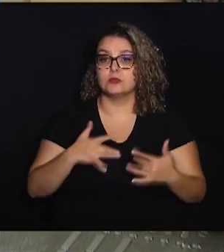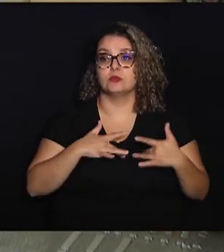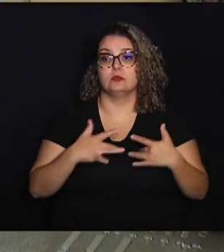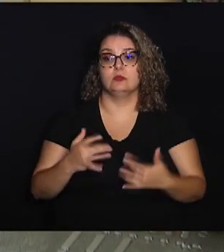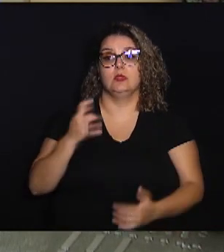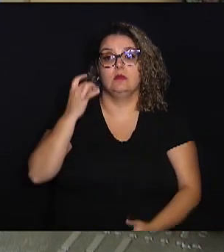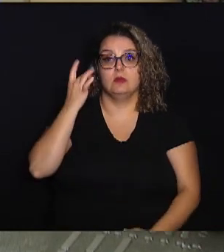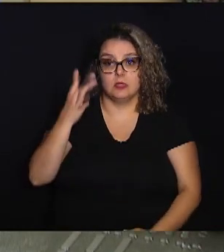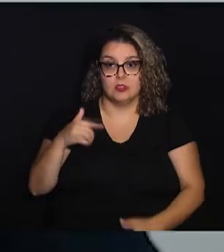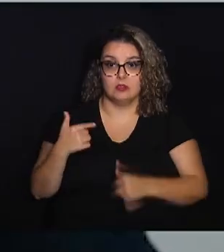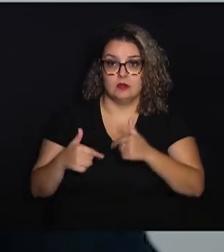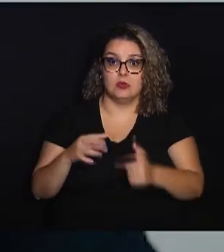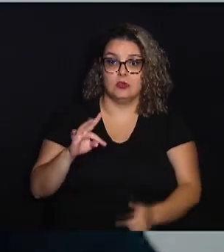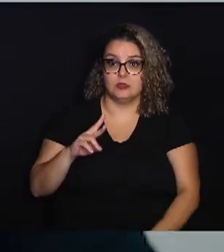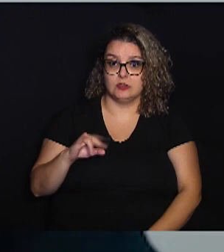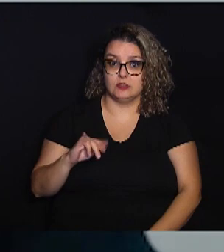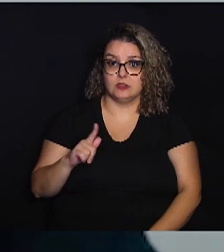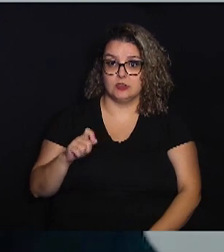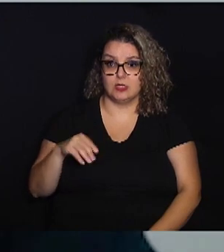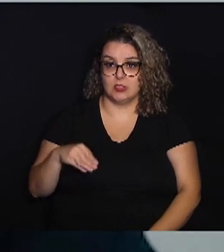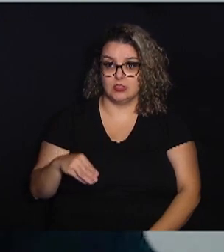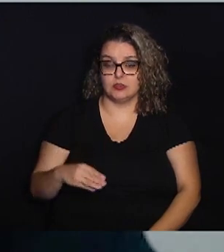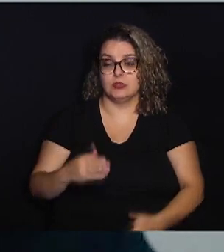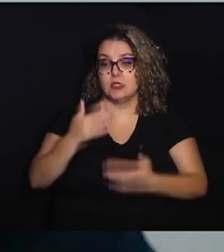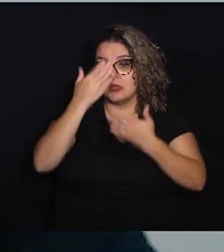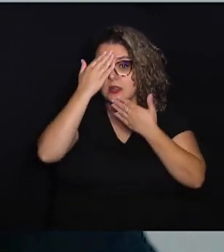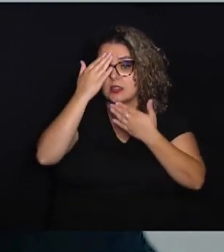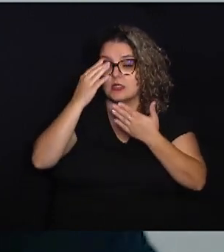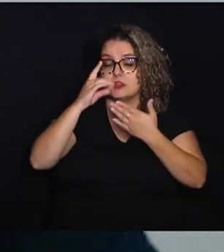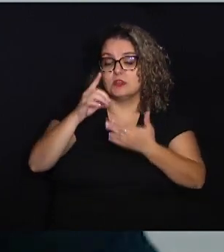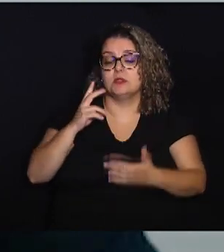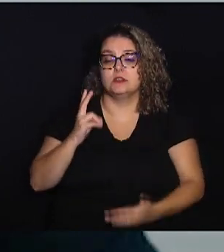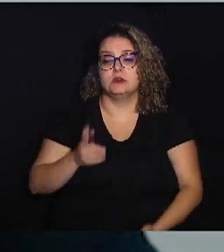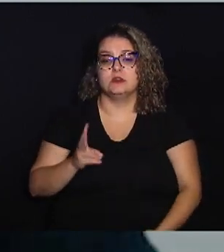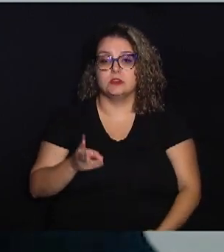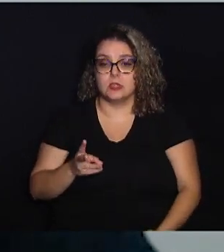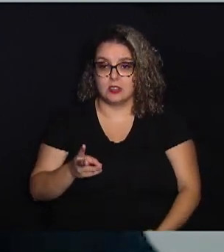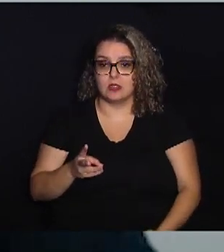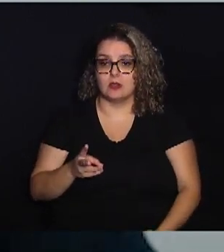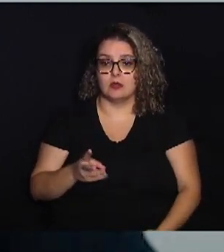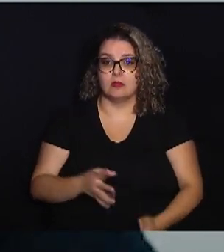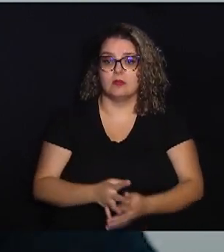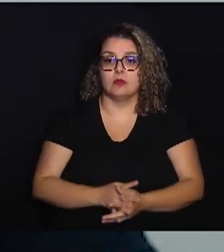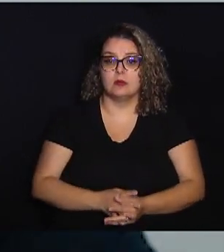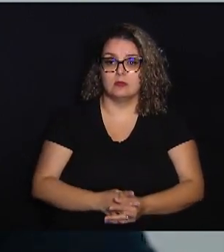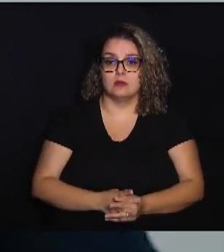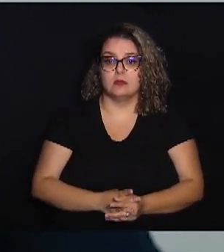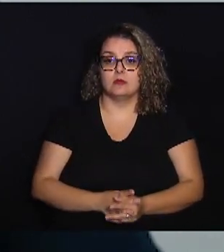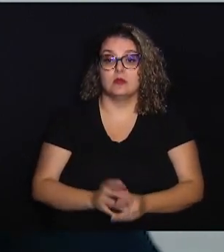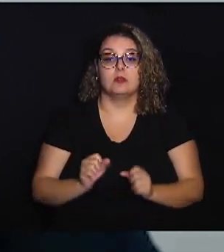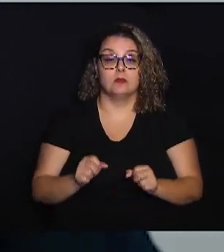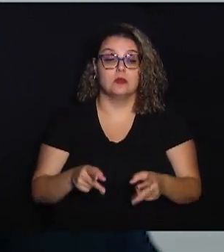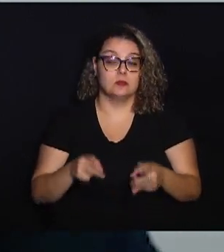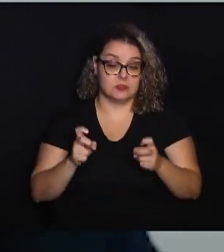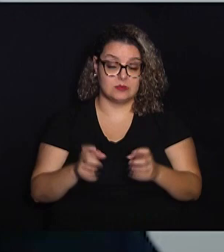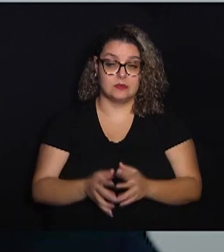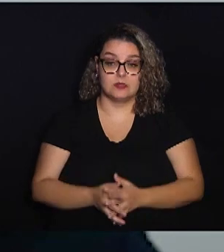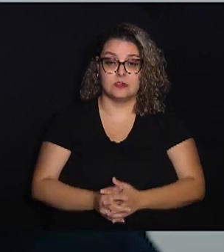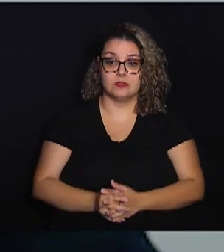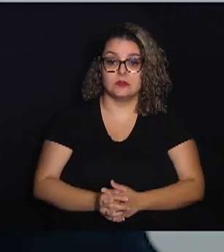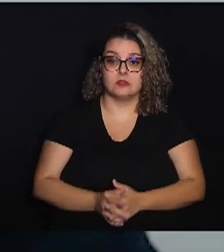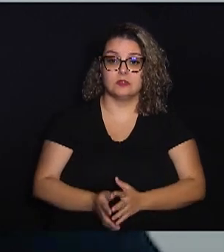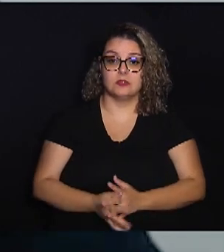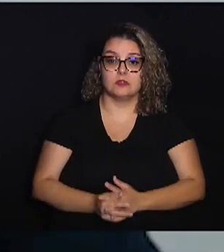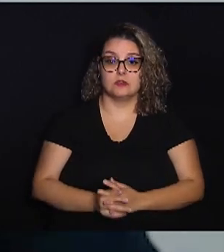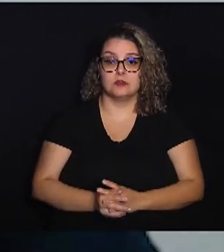facilitar o trabalho de triagem. Graças a Deus que todas as vezes, né, como que a gente pôde perceber que